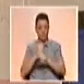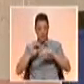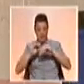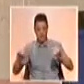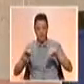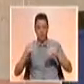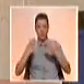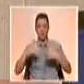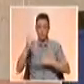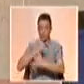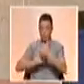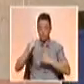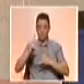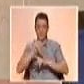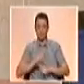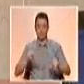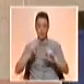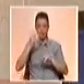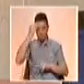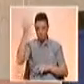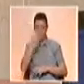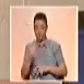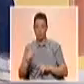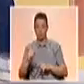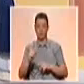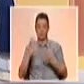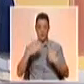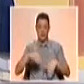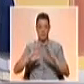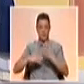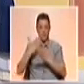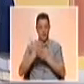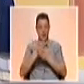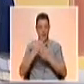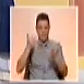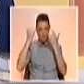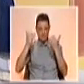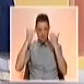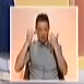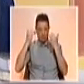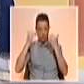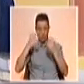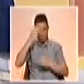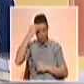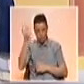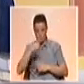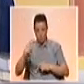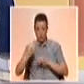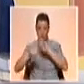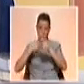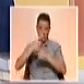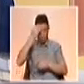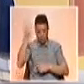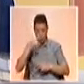também não nos podemos substituir aos professores. De alguma forma, dar informação aos professores que ajude depois a passar essa informação